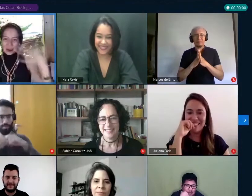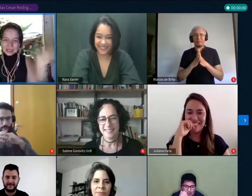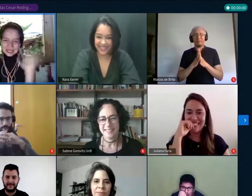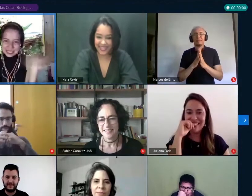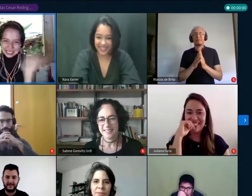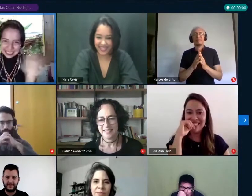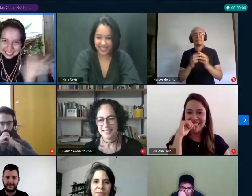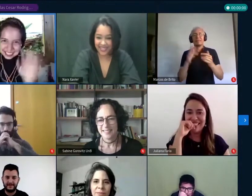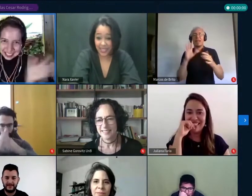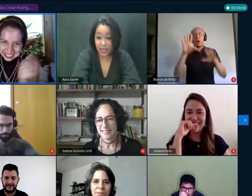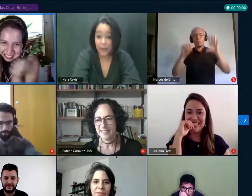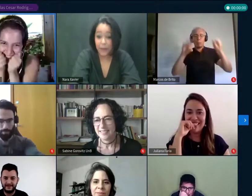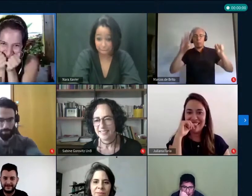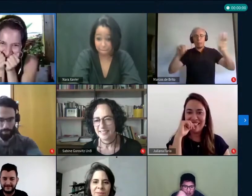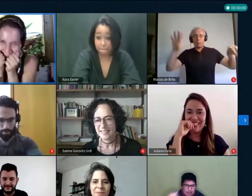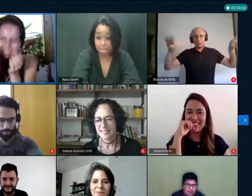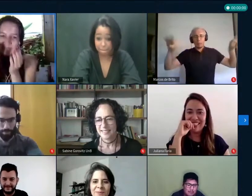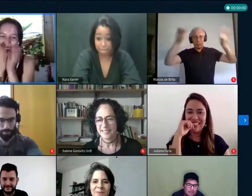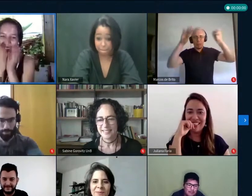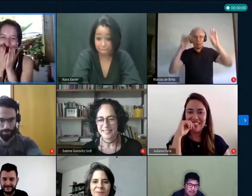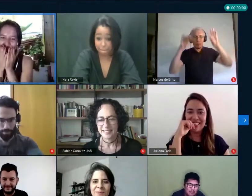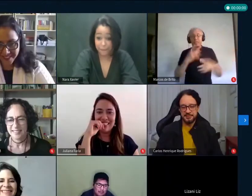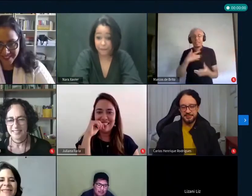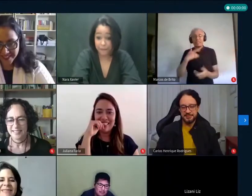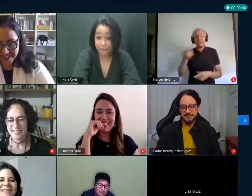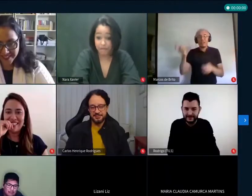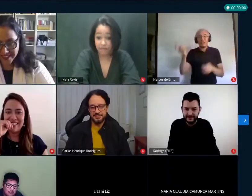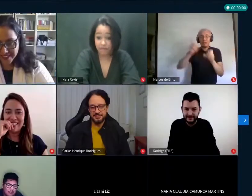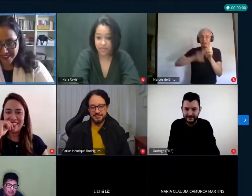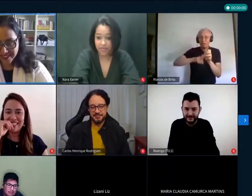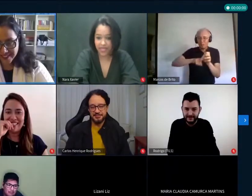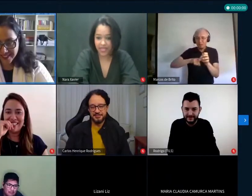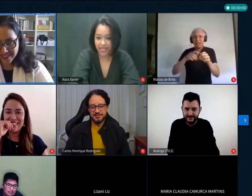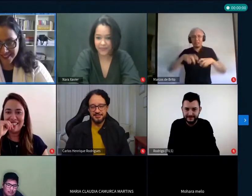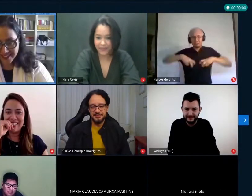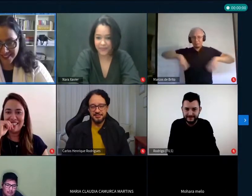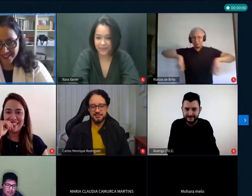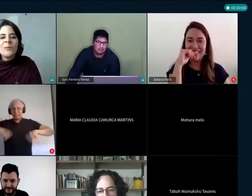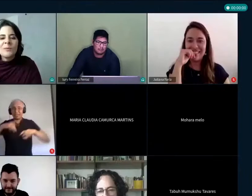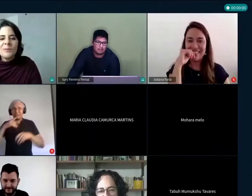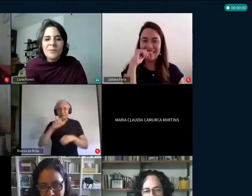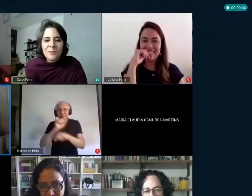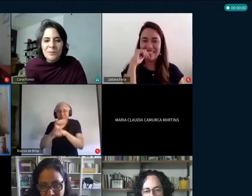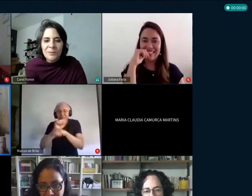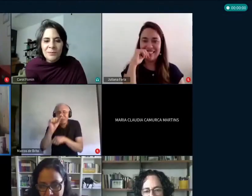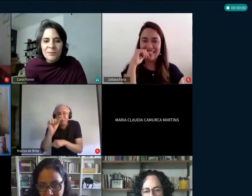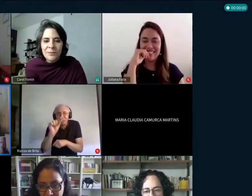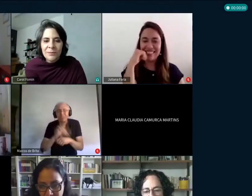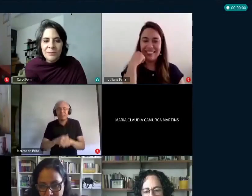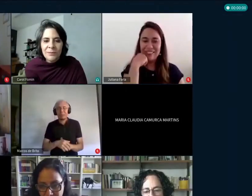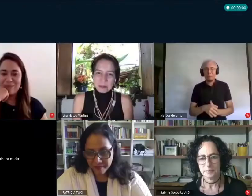Pessoal, desliguem aí suas câmeras. Obrigada. Até daqui a pouquinho.